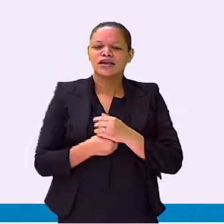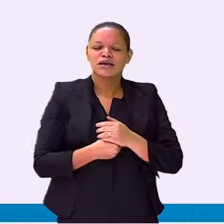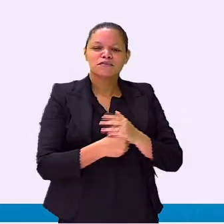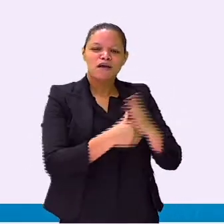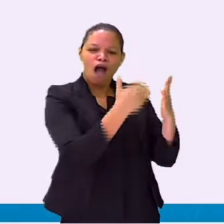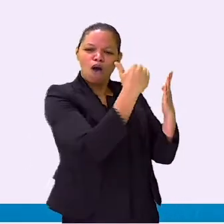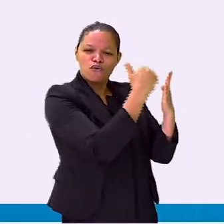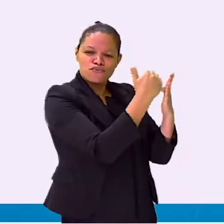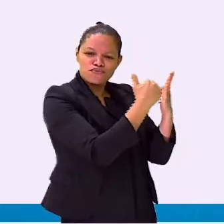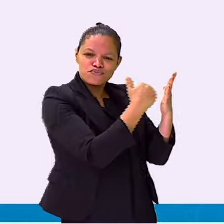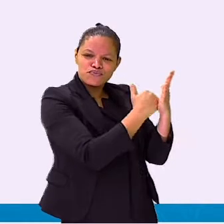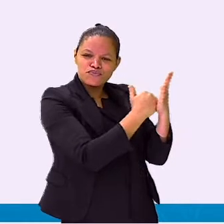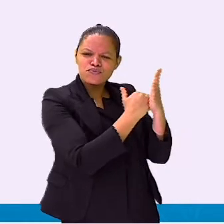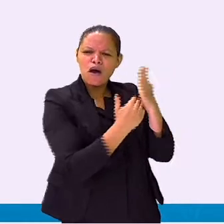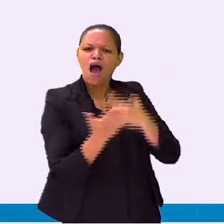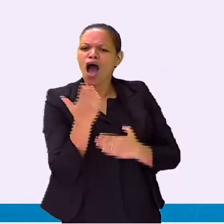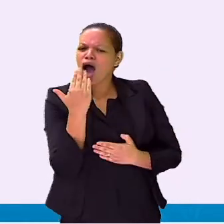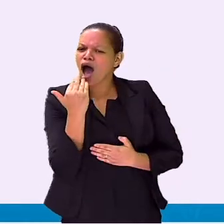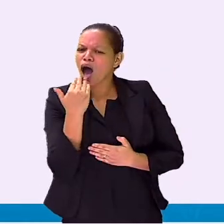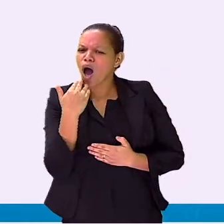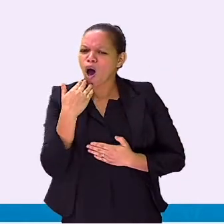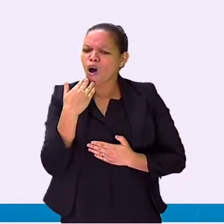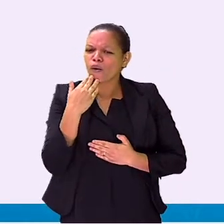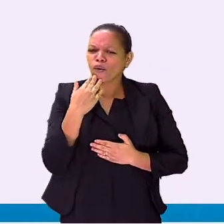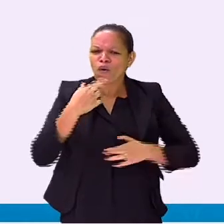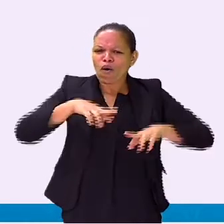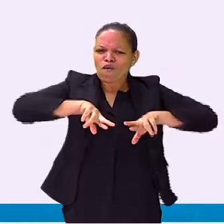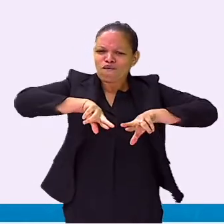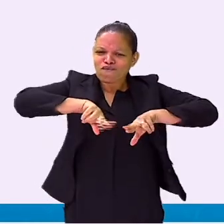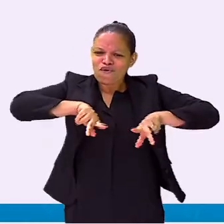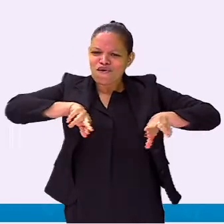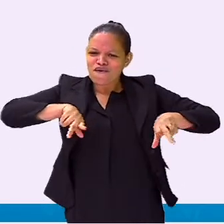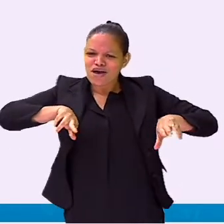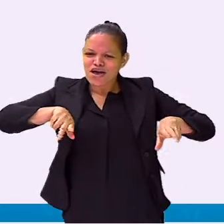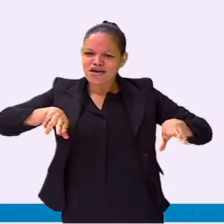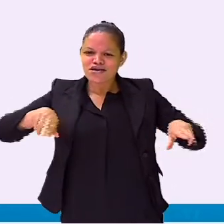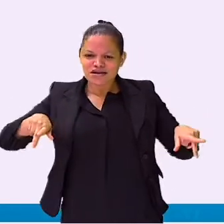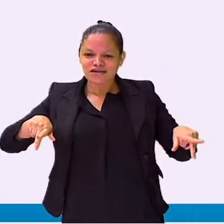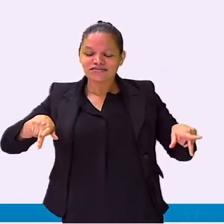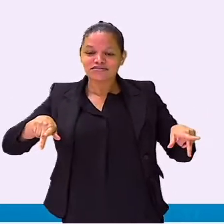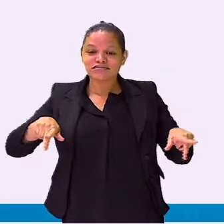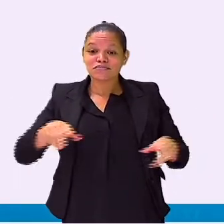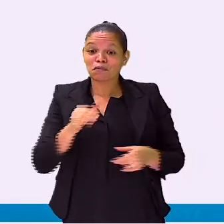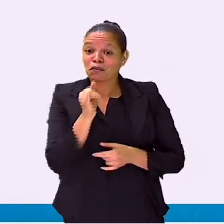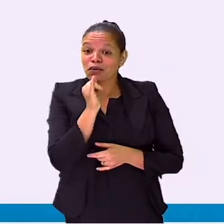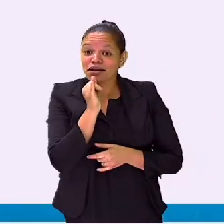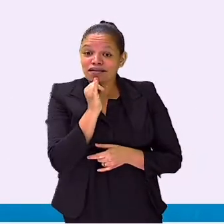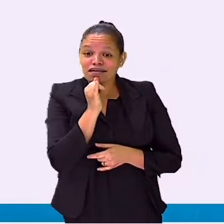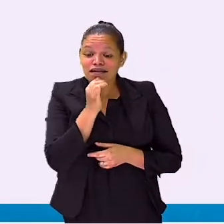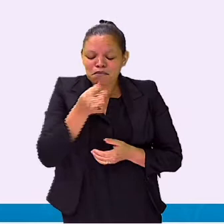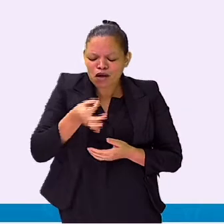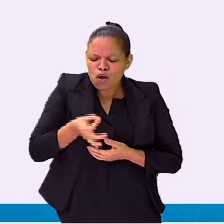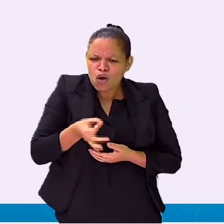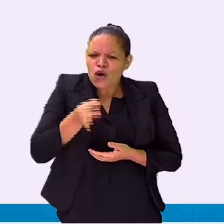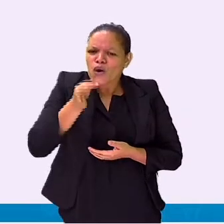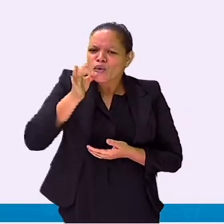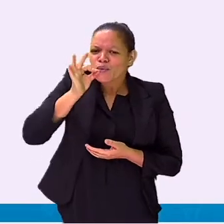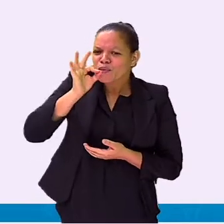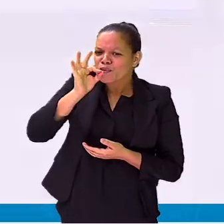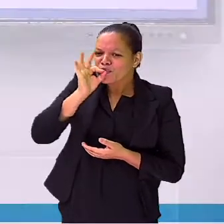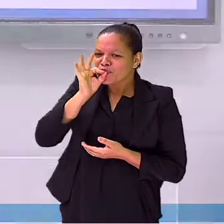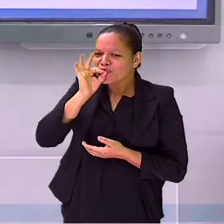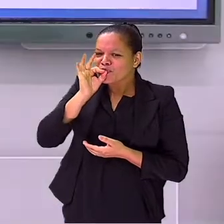lá de fora. Deixei uma imagem muito interessante aqui para nós, que é o café preto, café